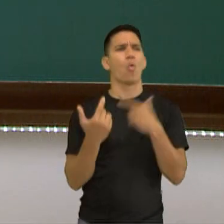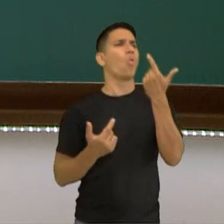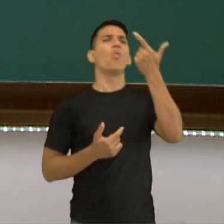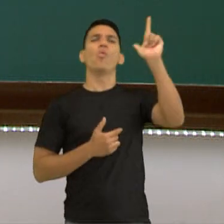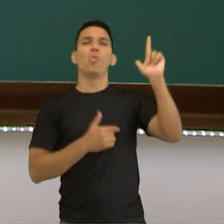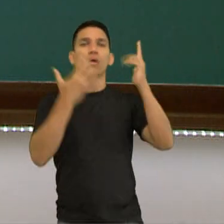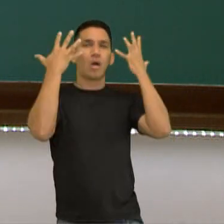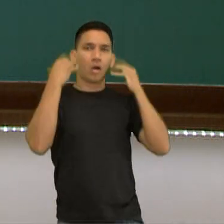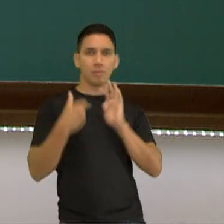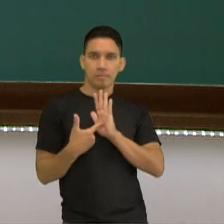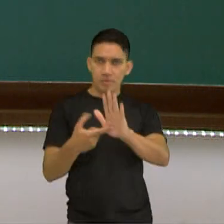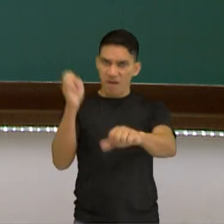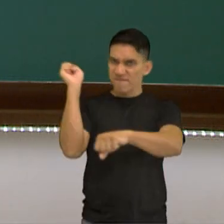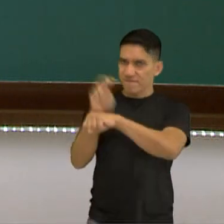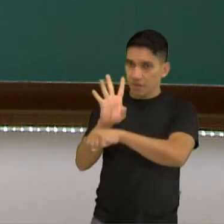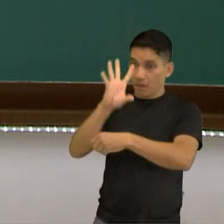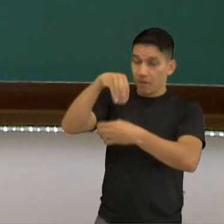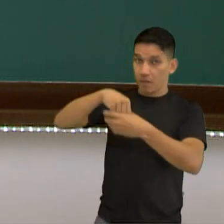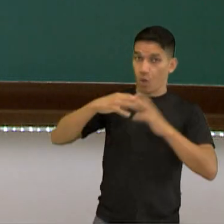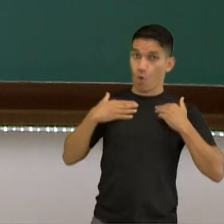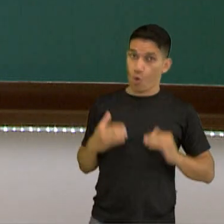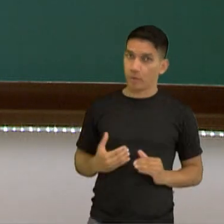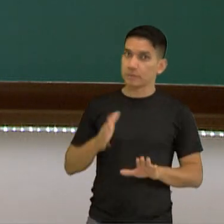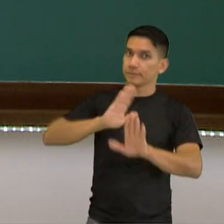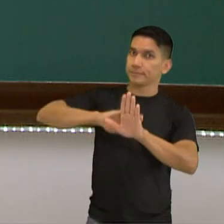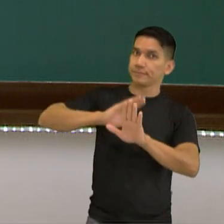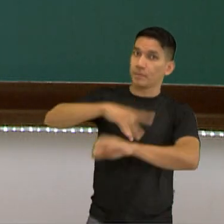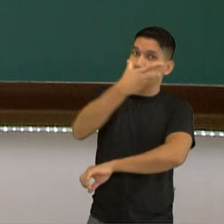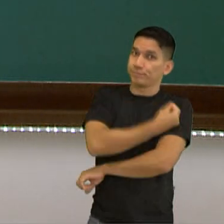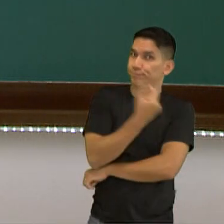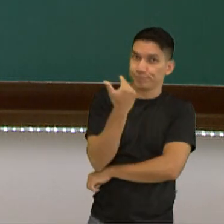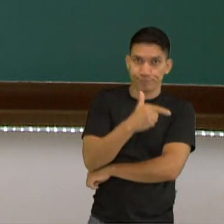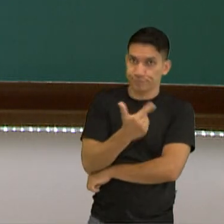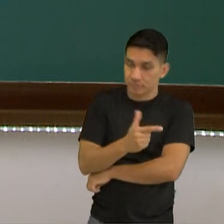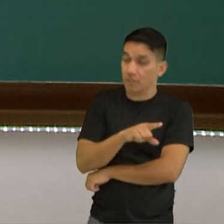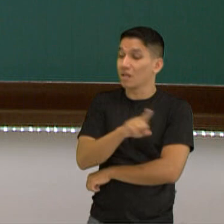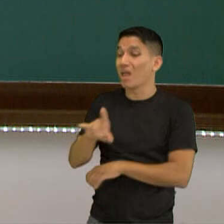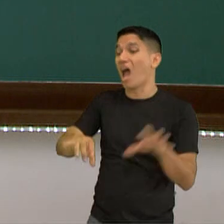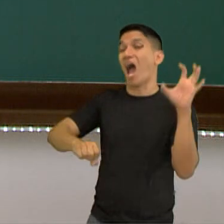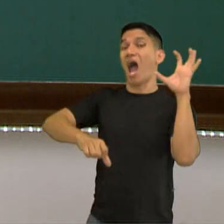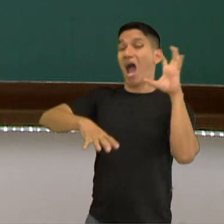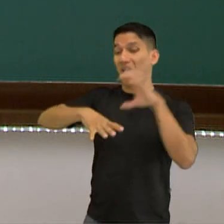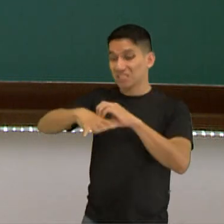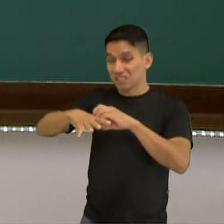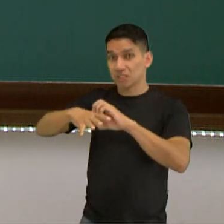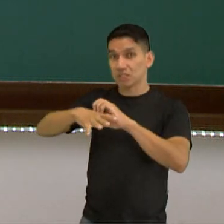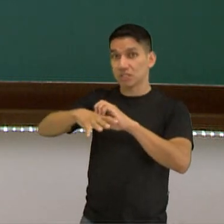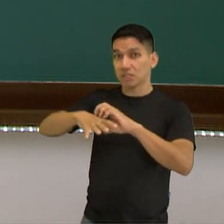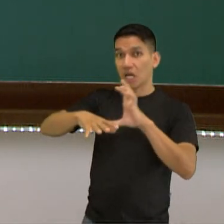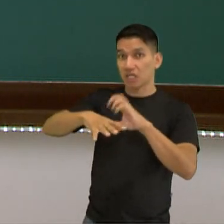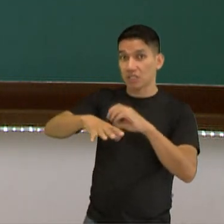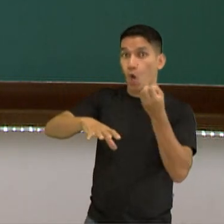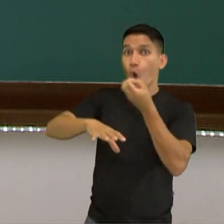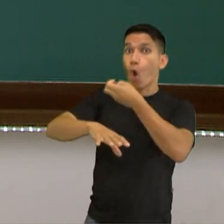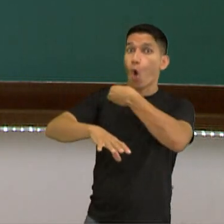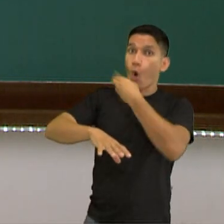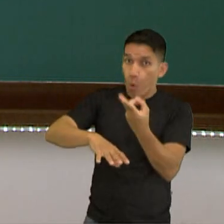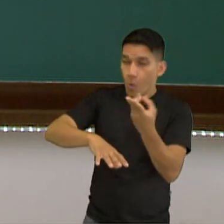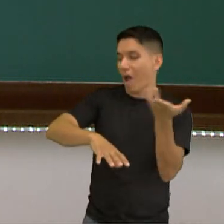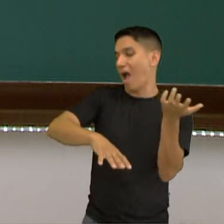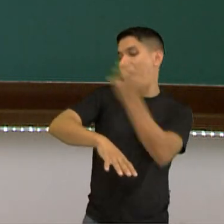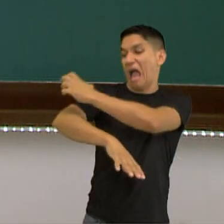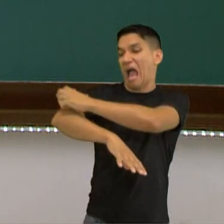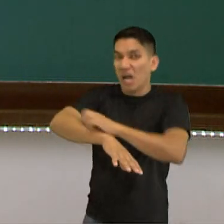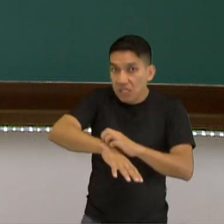apresenta o vírus em seu corpo, ou seja, ele não foi vacinado, ao morder uma pessoa ou arranhar, esse vírus pode adentrar o